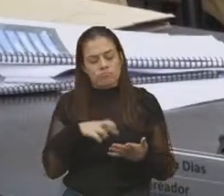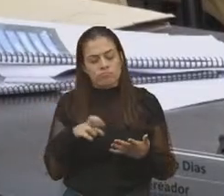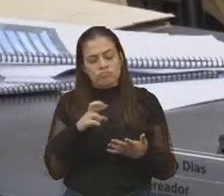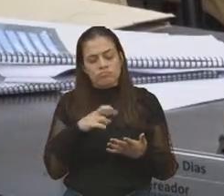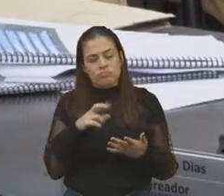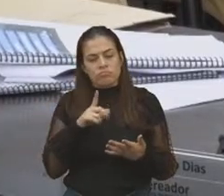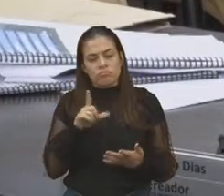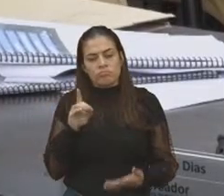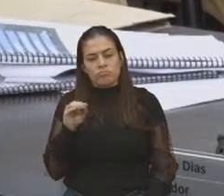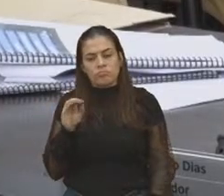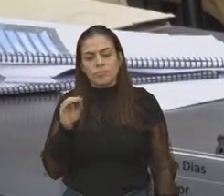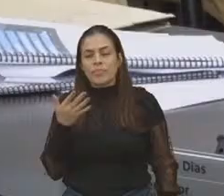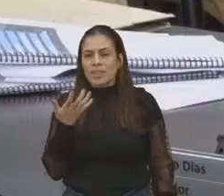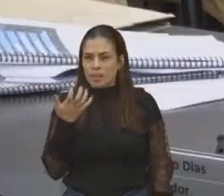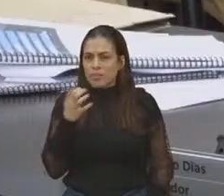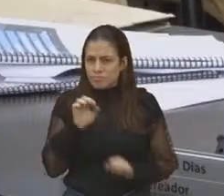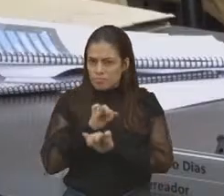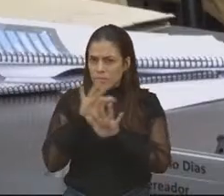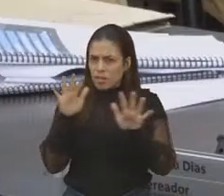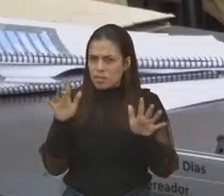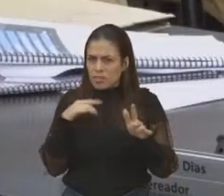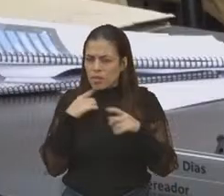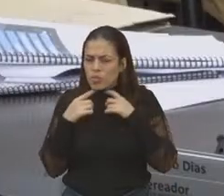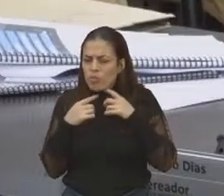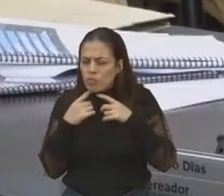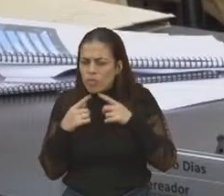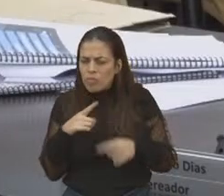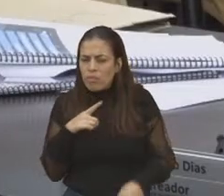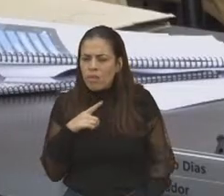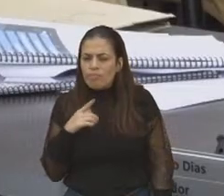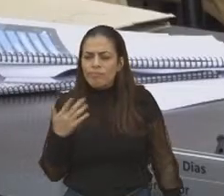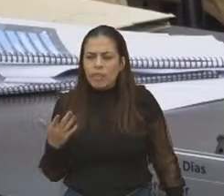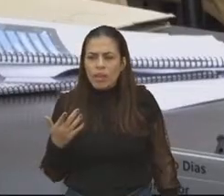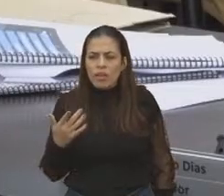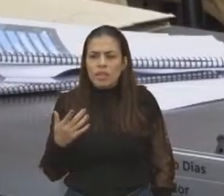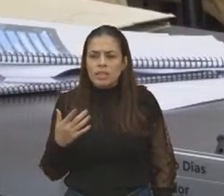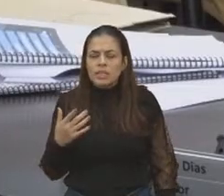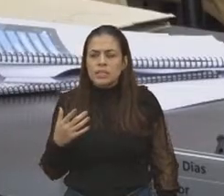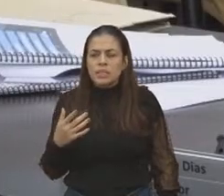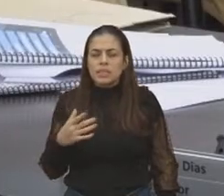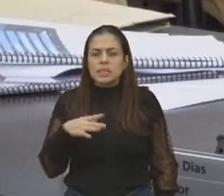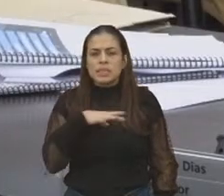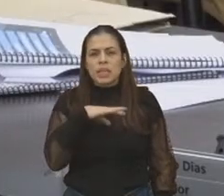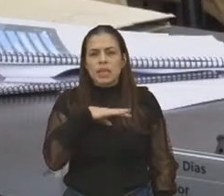secretário, queria que você me esclarecesse uma dúvida, que é o programa Cidade Sustentável,